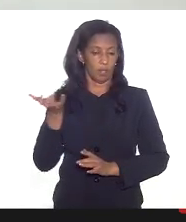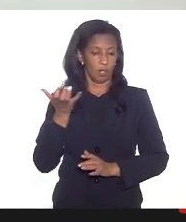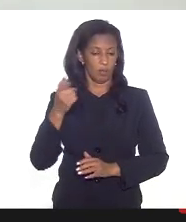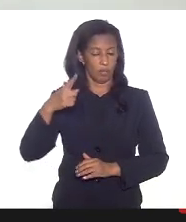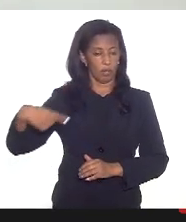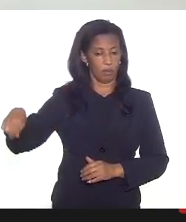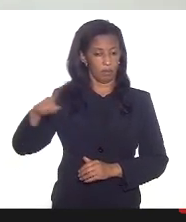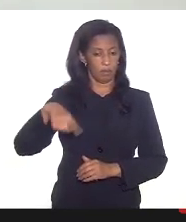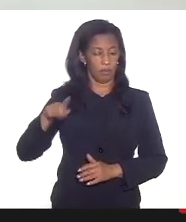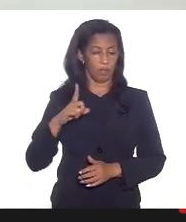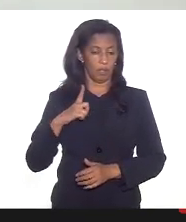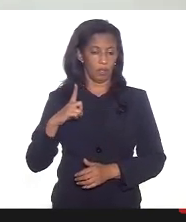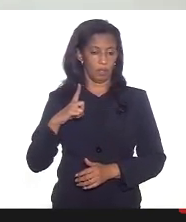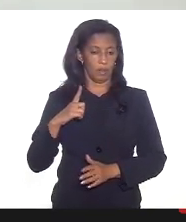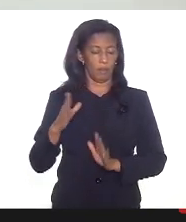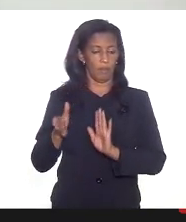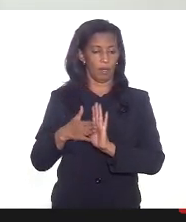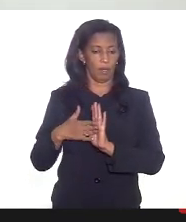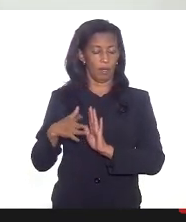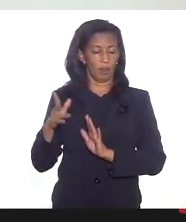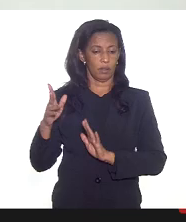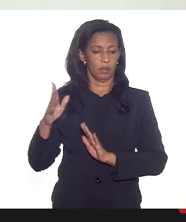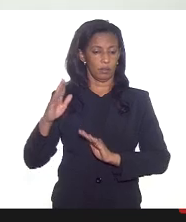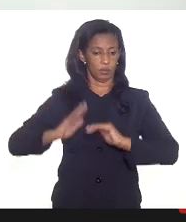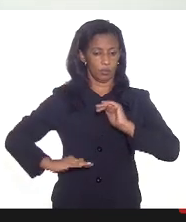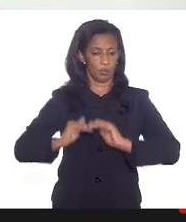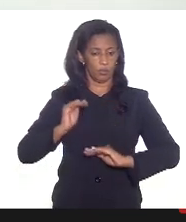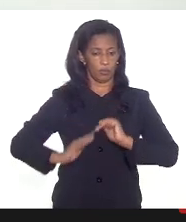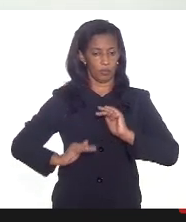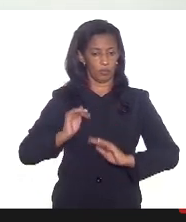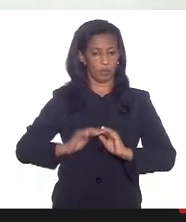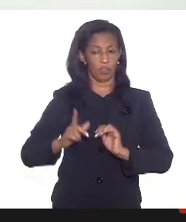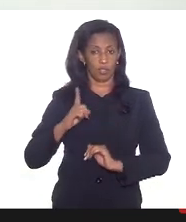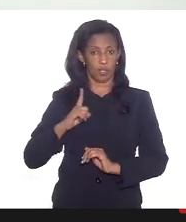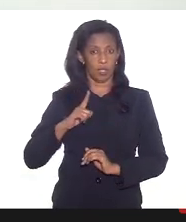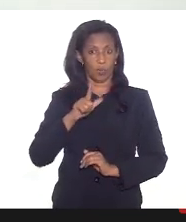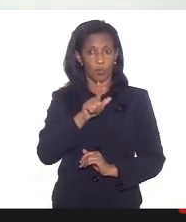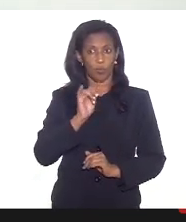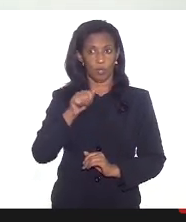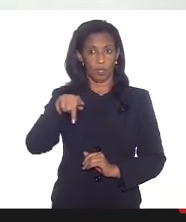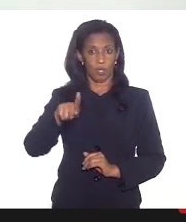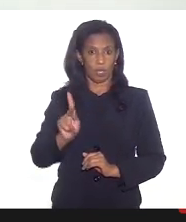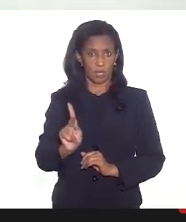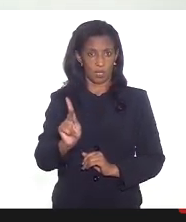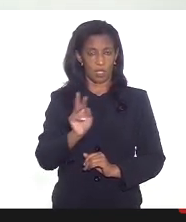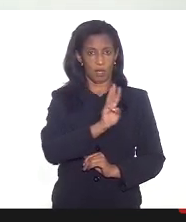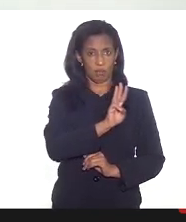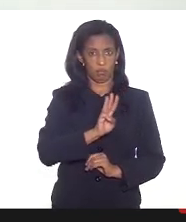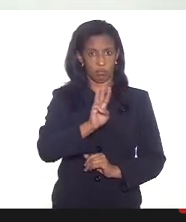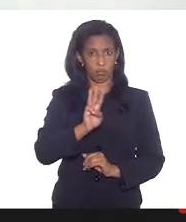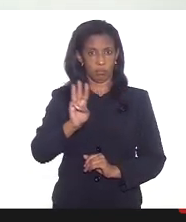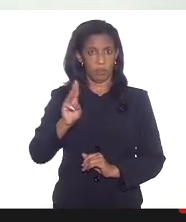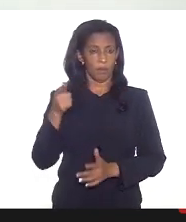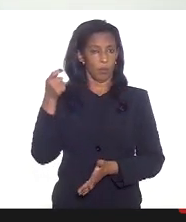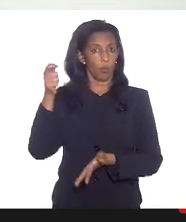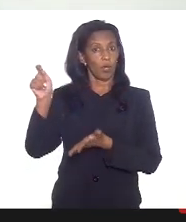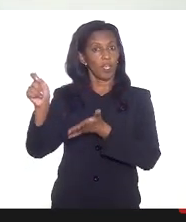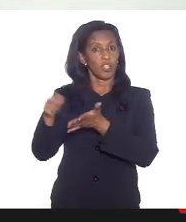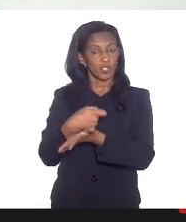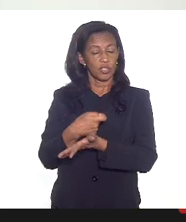vocês que existe para os profissionais do território Municipal um link na para o